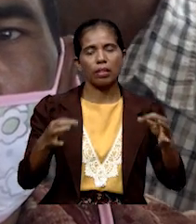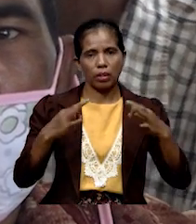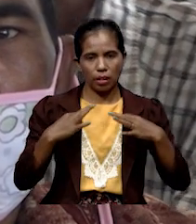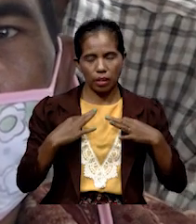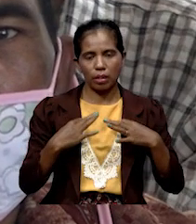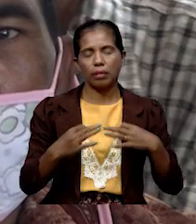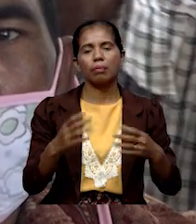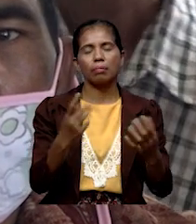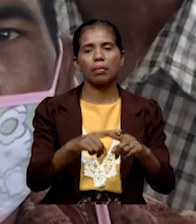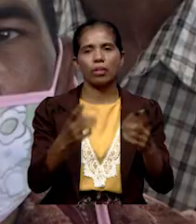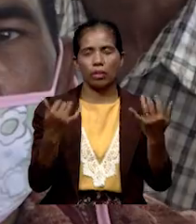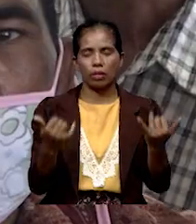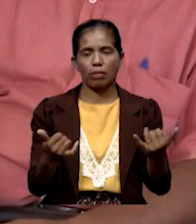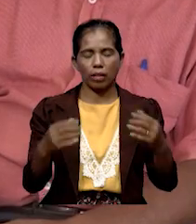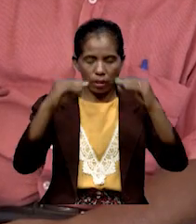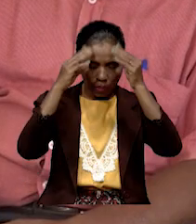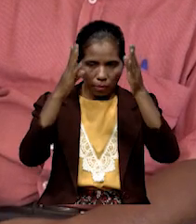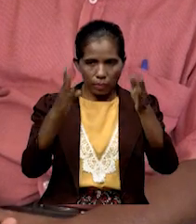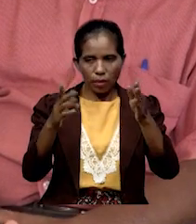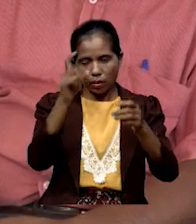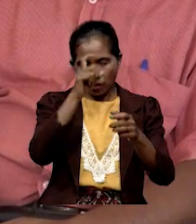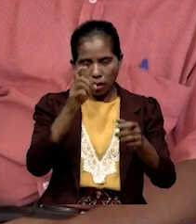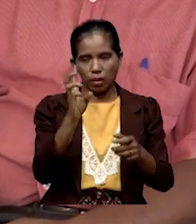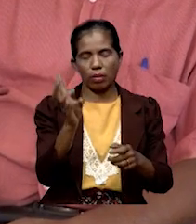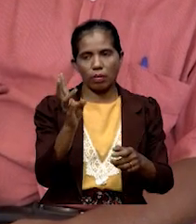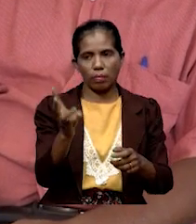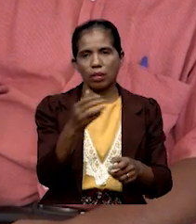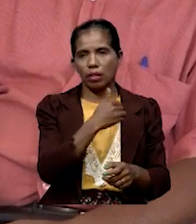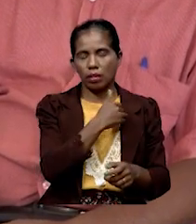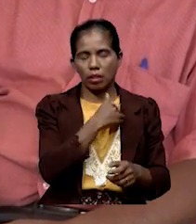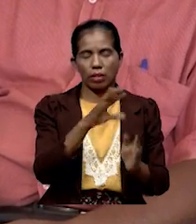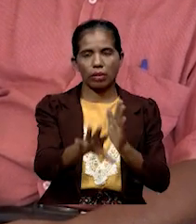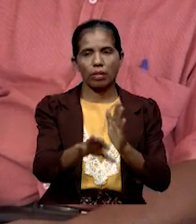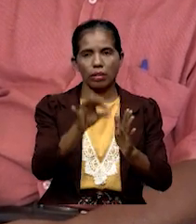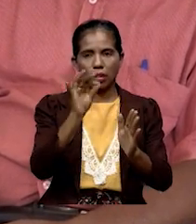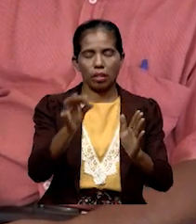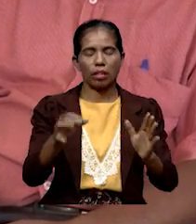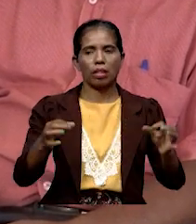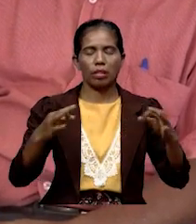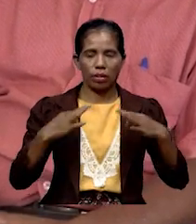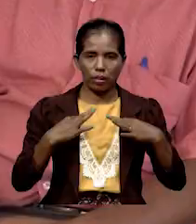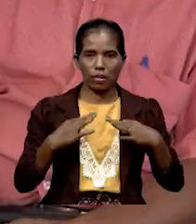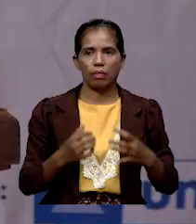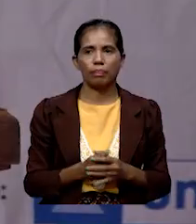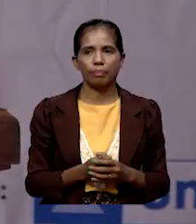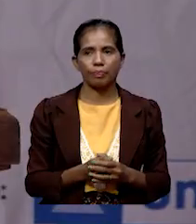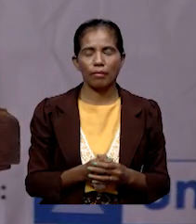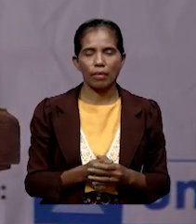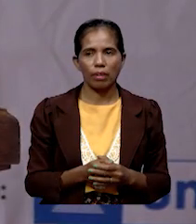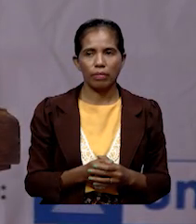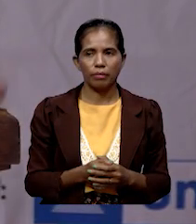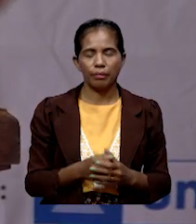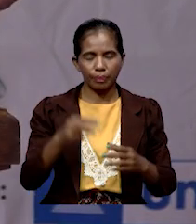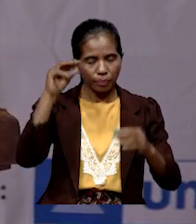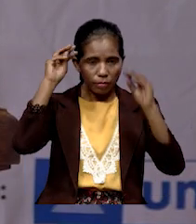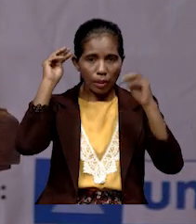B, até agora ia Professor Balung Ho Idade Nengnulo, Maksidau Hetang Reforma. Ministro da Educação, Juventude e